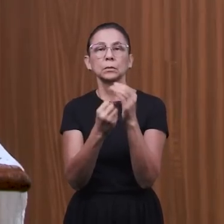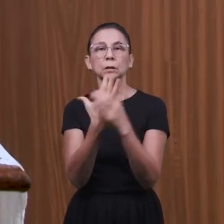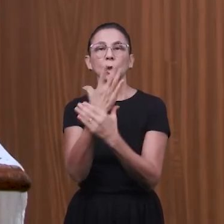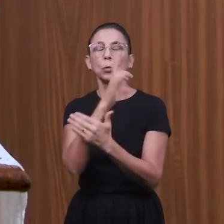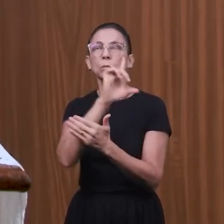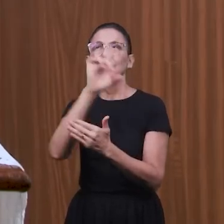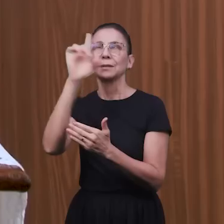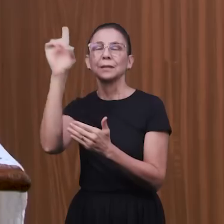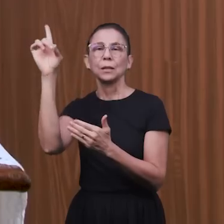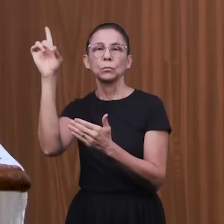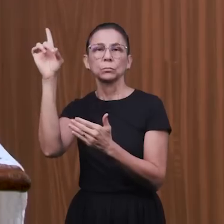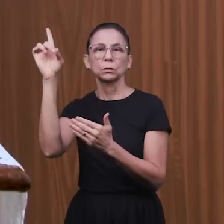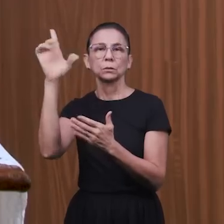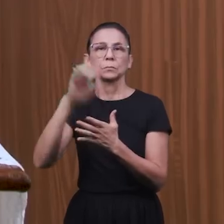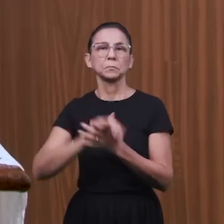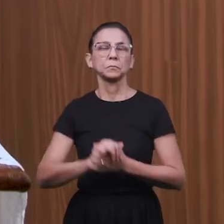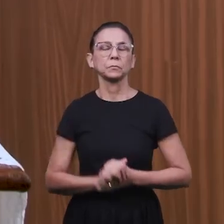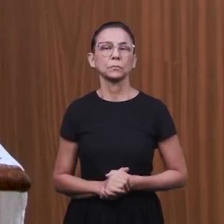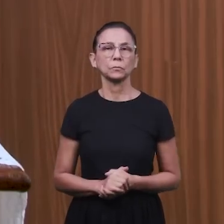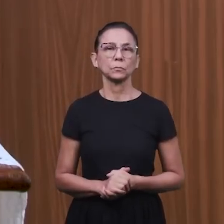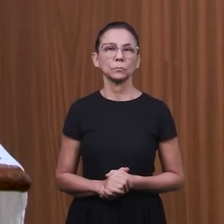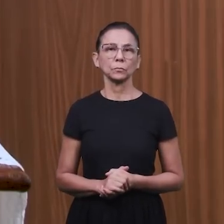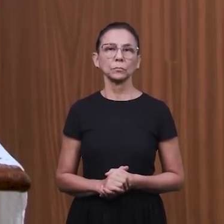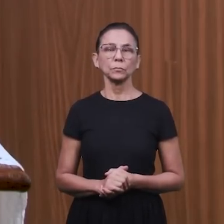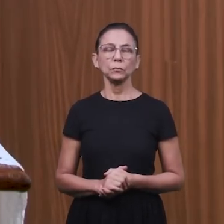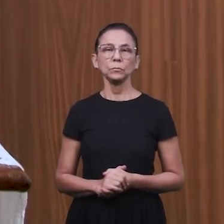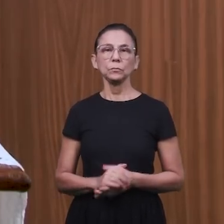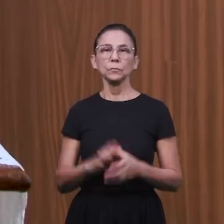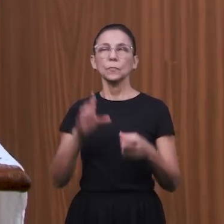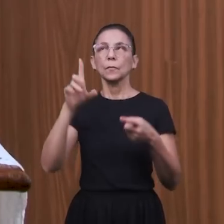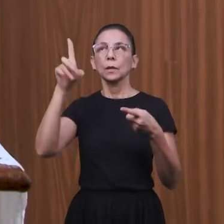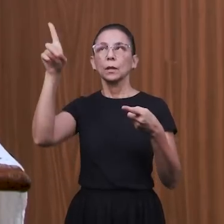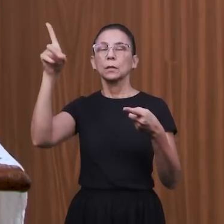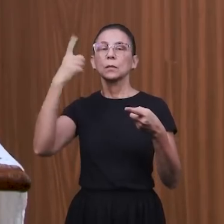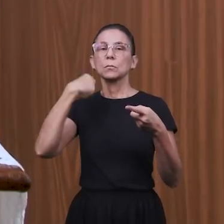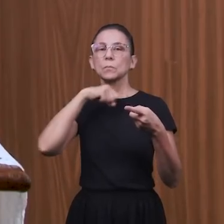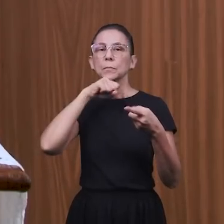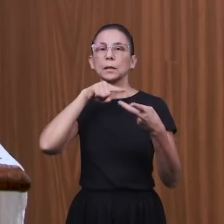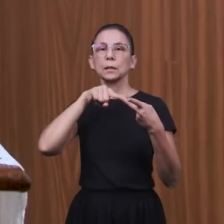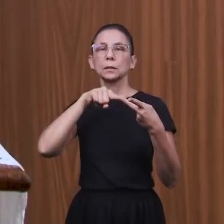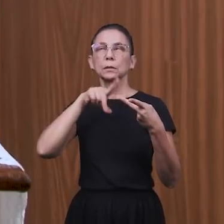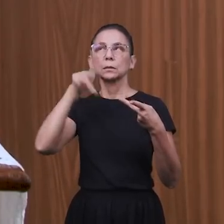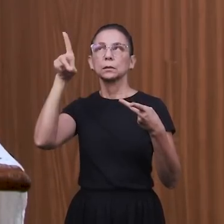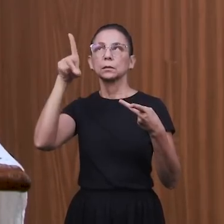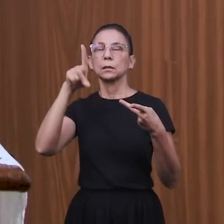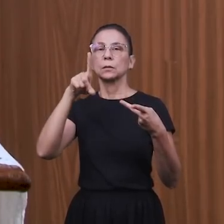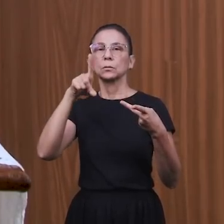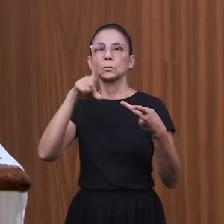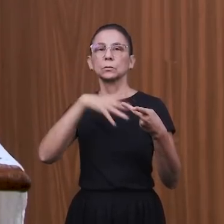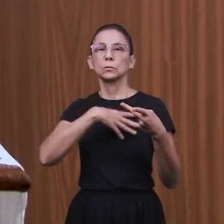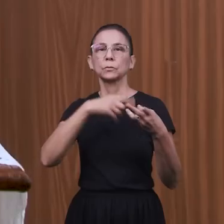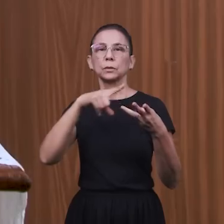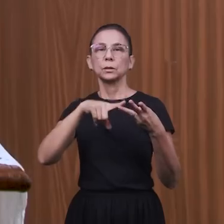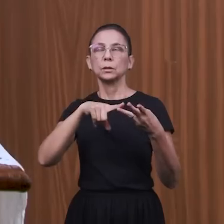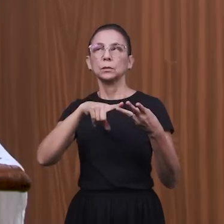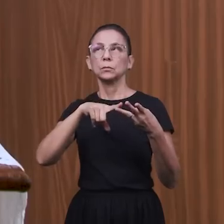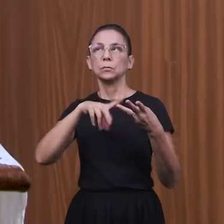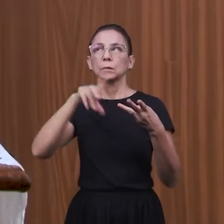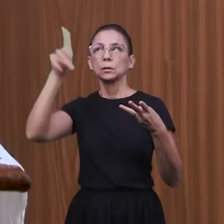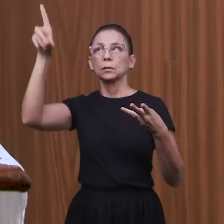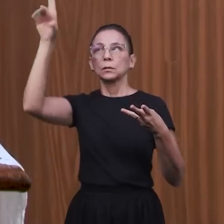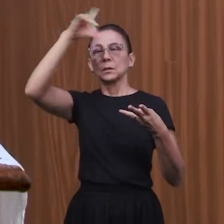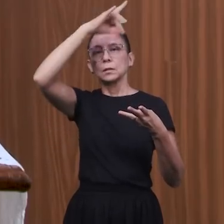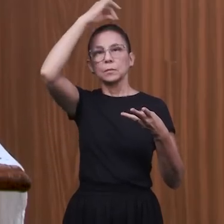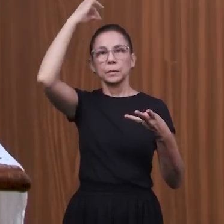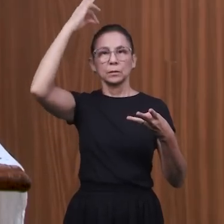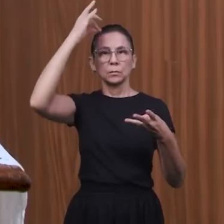a palavra estava se referindo? Deus Pai, Deus Filho, Deus Espírito